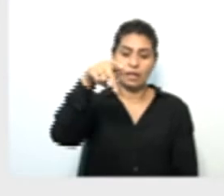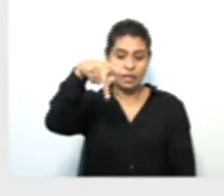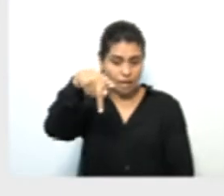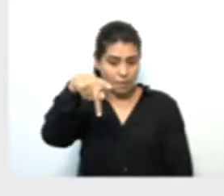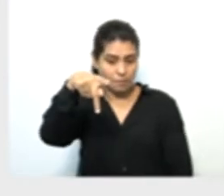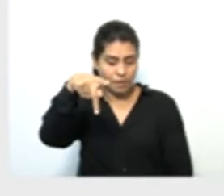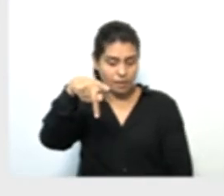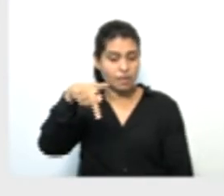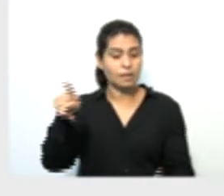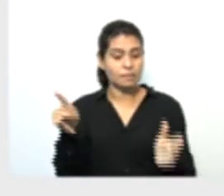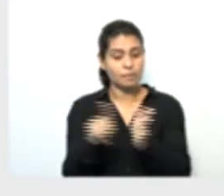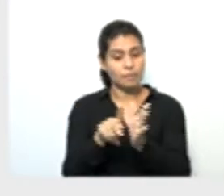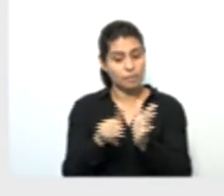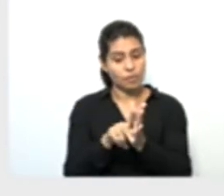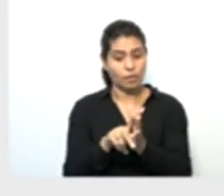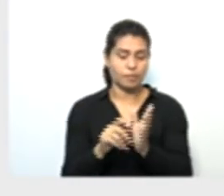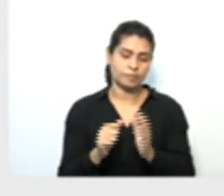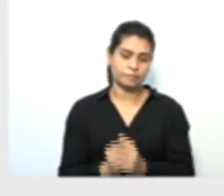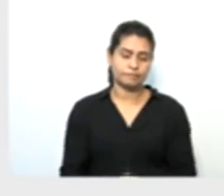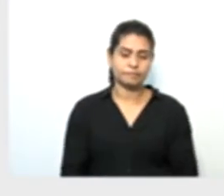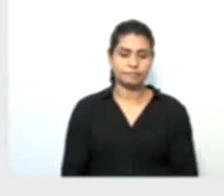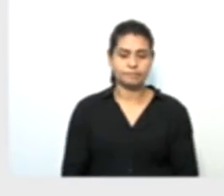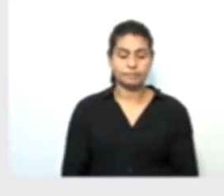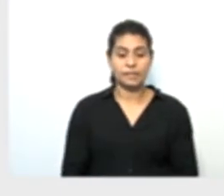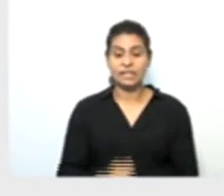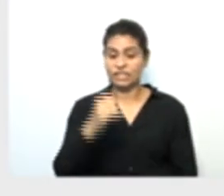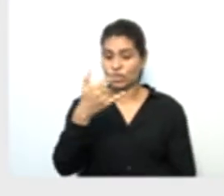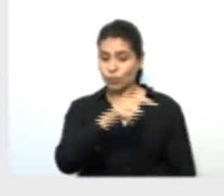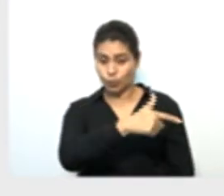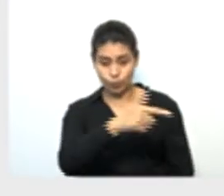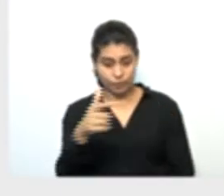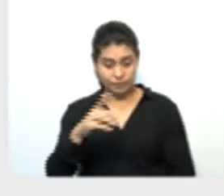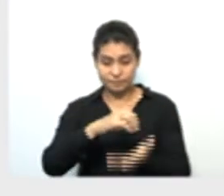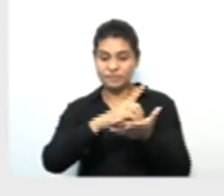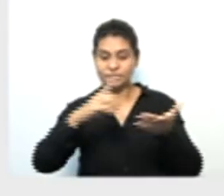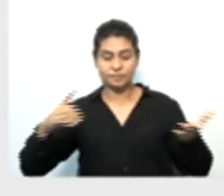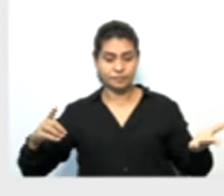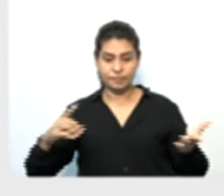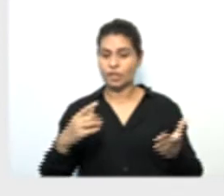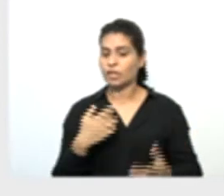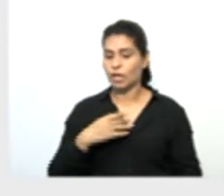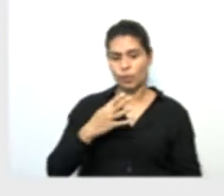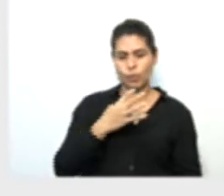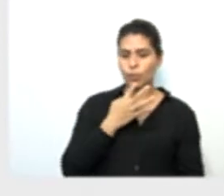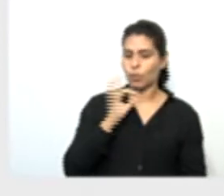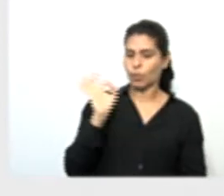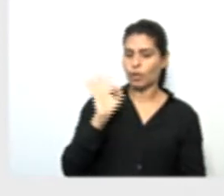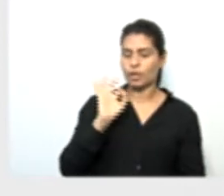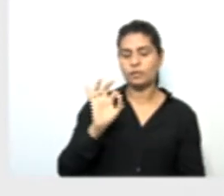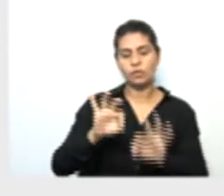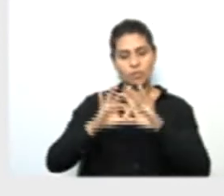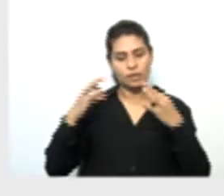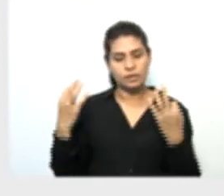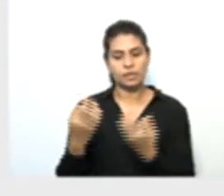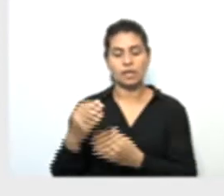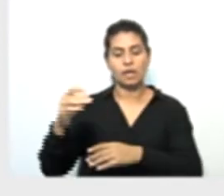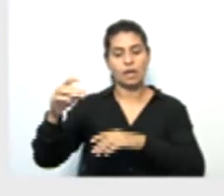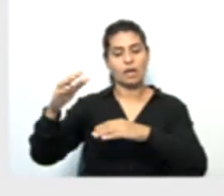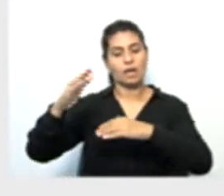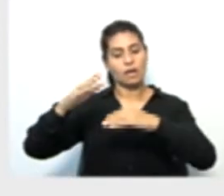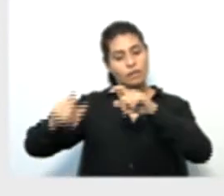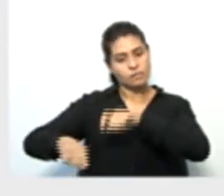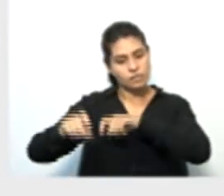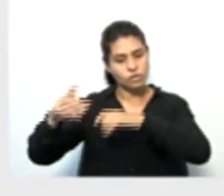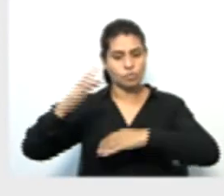a Declaração de Aptidão ao PRONAF. Sem esse documento, ele não é reconhecido enquanto uma categoria profissional.